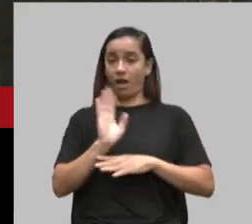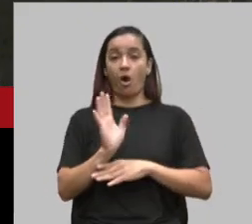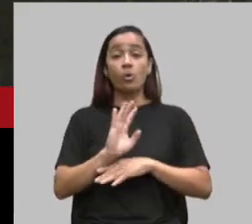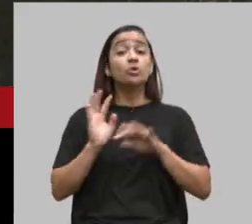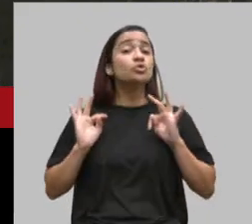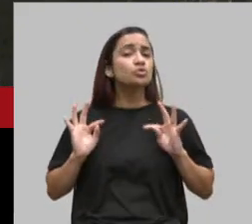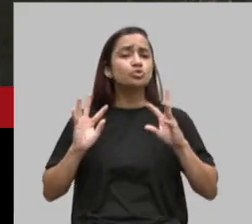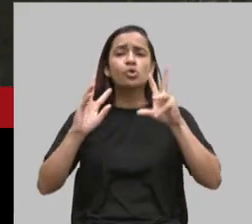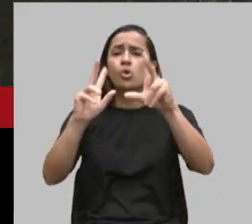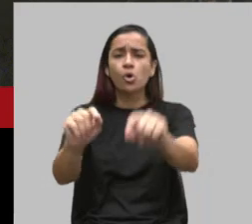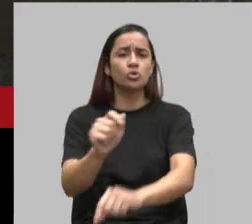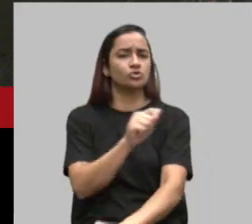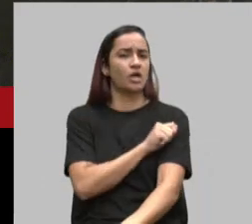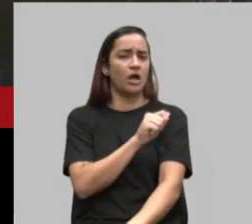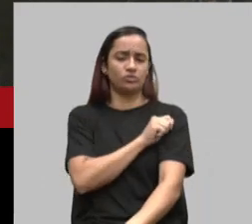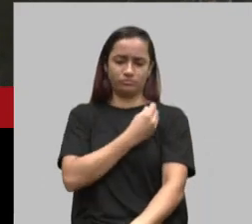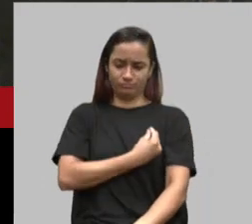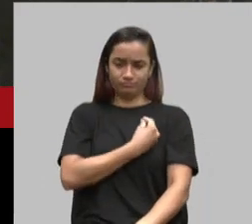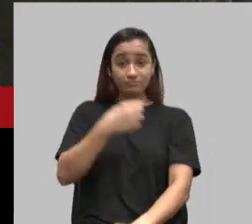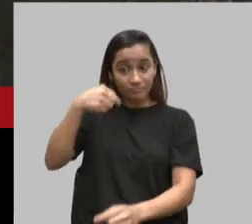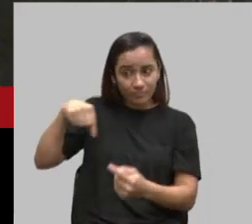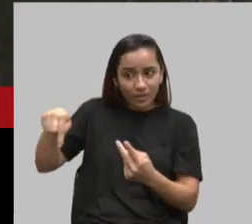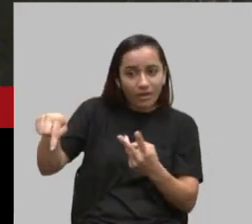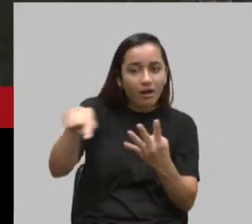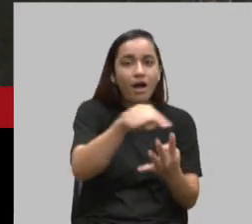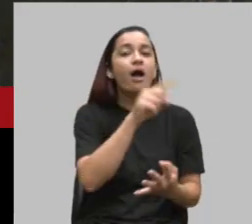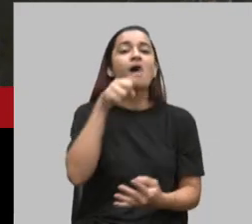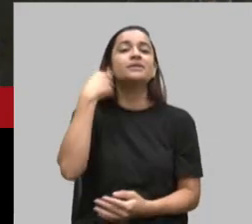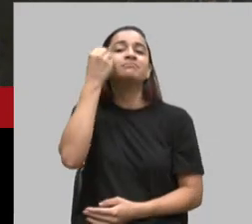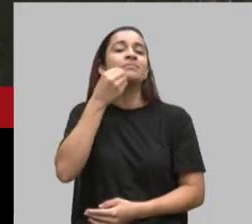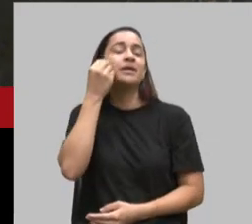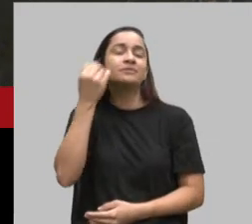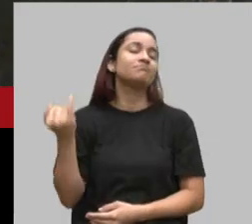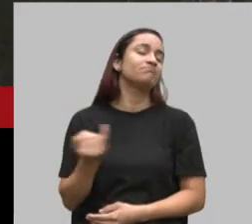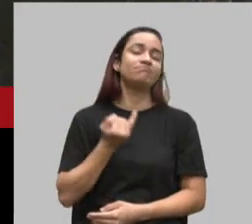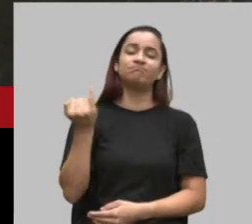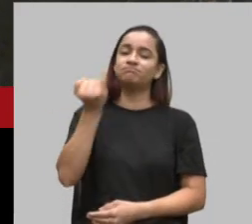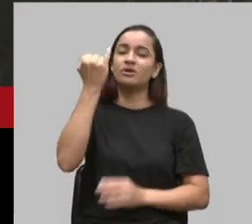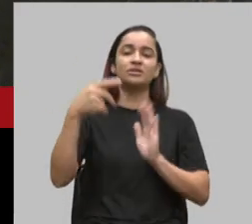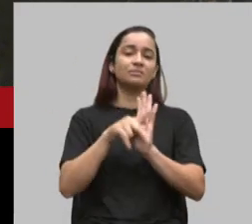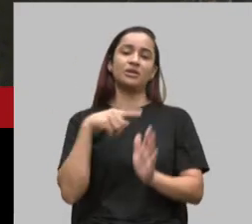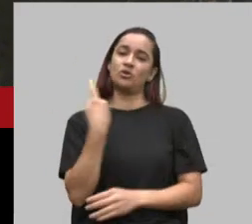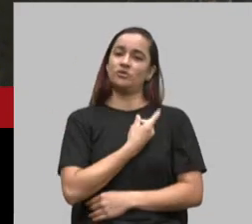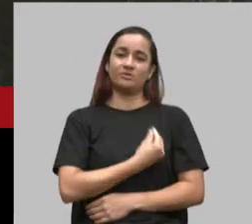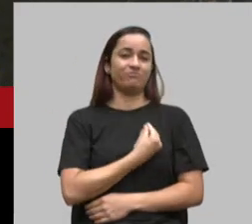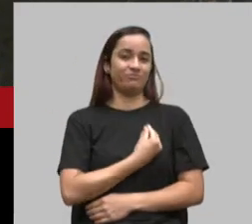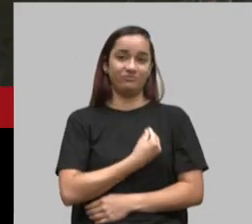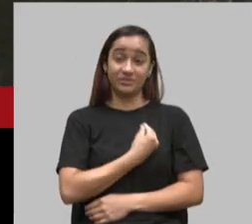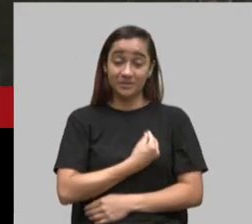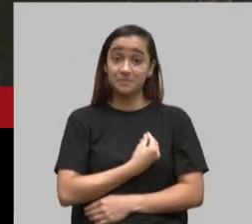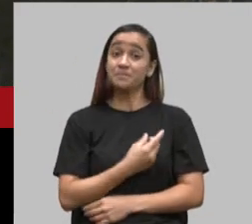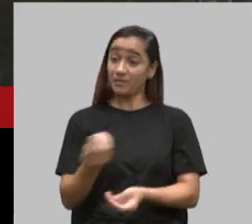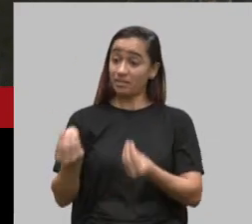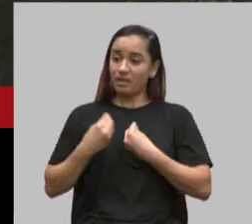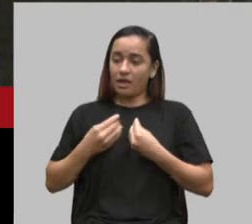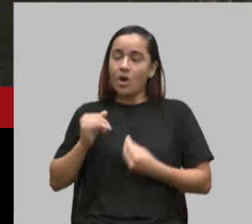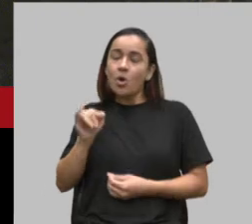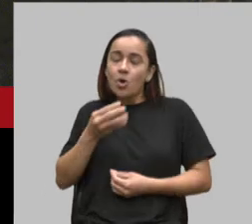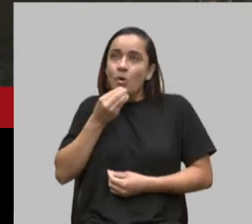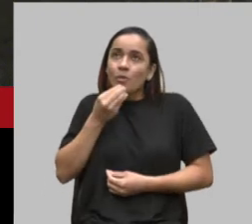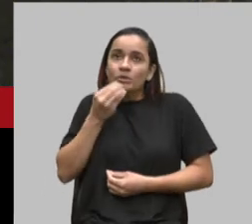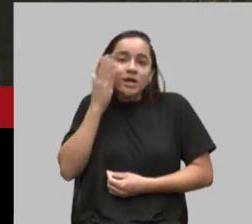estudantes que estão aqui foi uma experiência super importante para nossa vida porque nos deu a oportunidade de estar